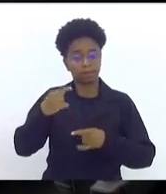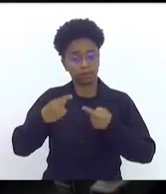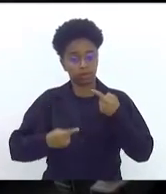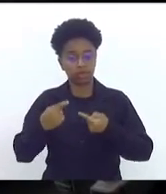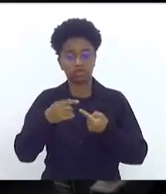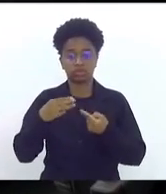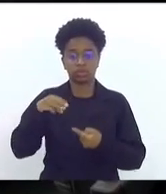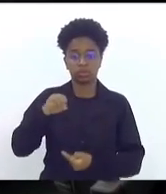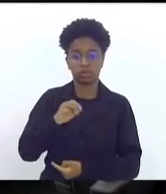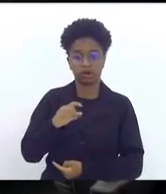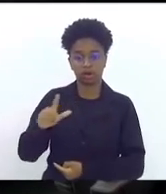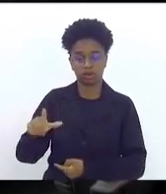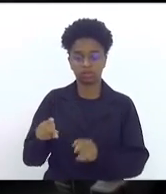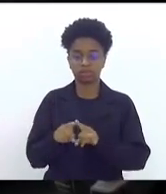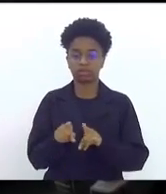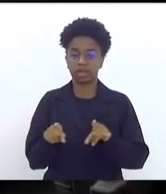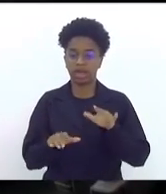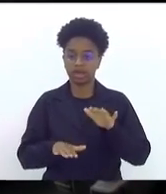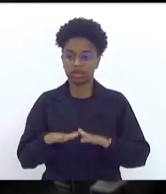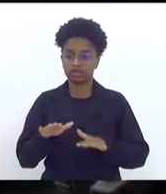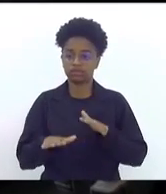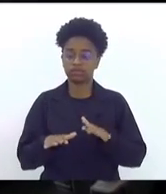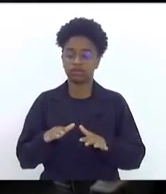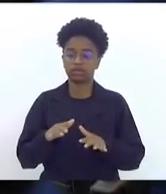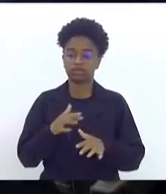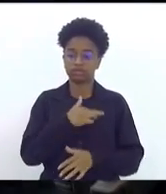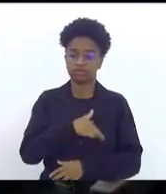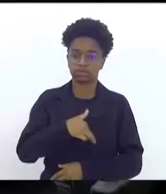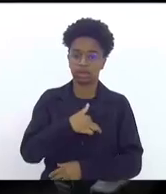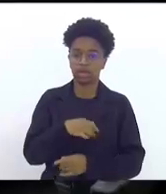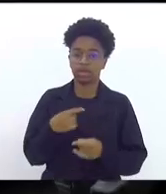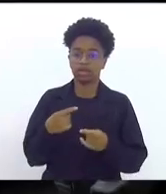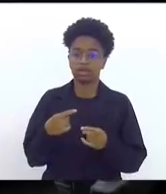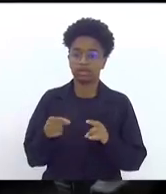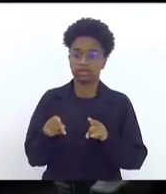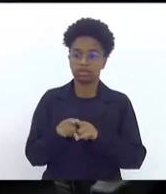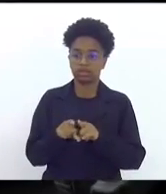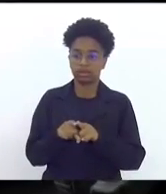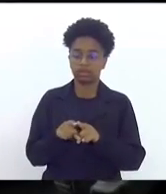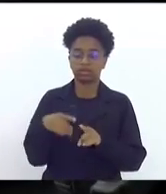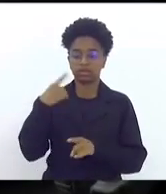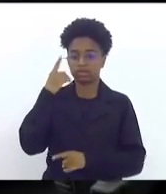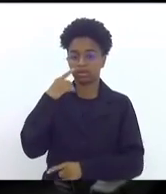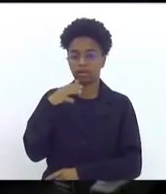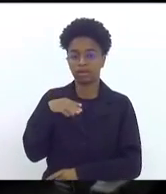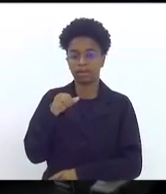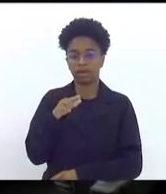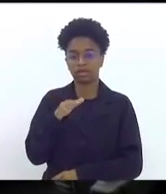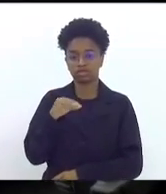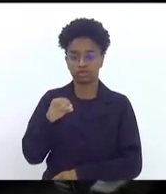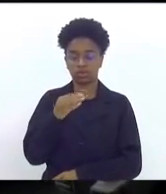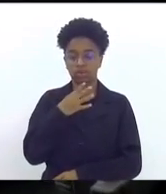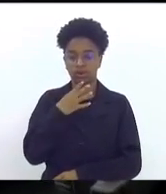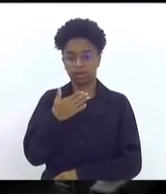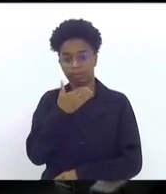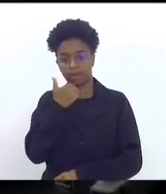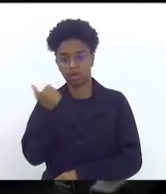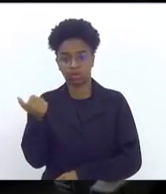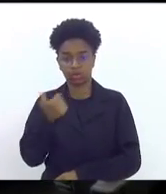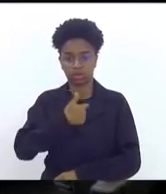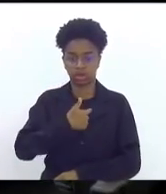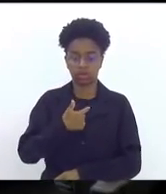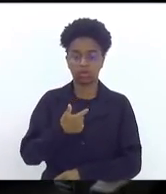Aqui, referência ao deputado Márcio Gualberto, que certamente conhece melhor do que eu as passagens bíblicas